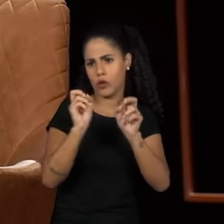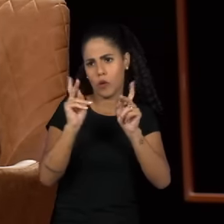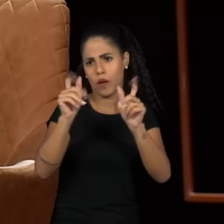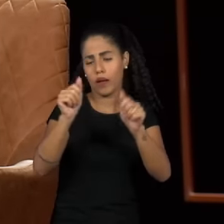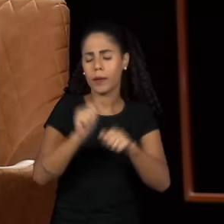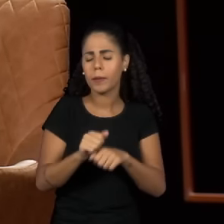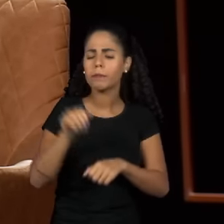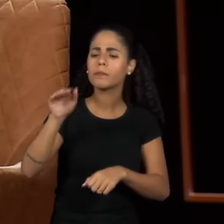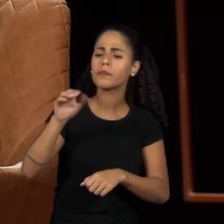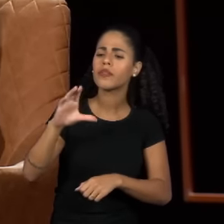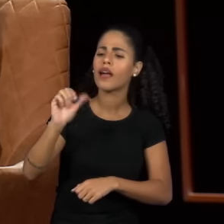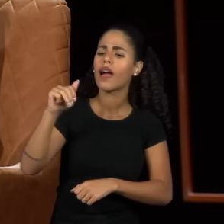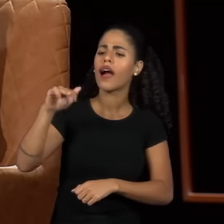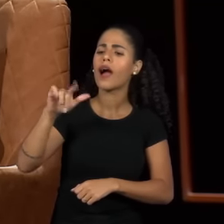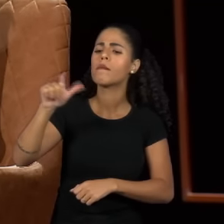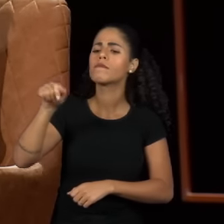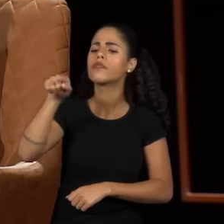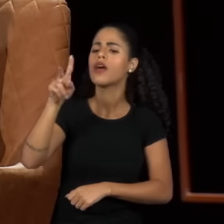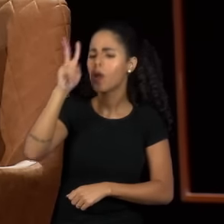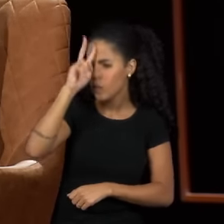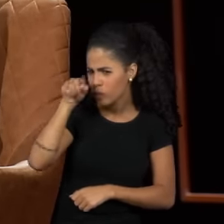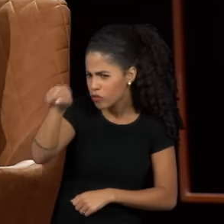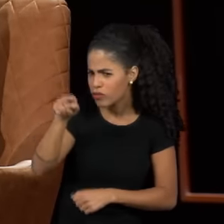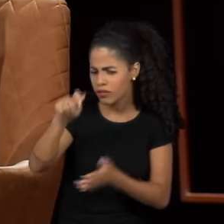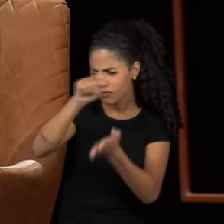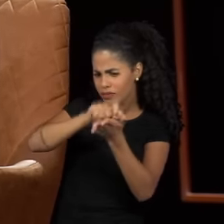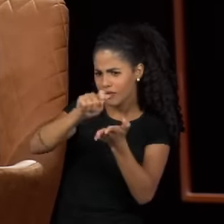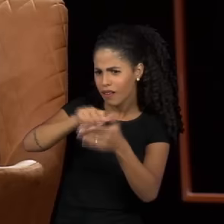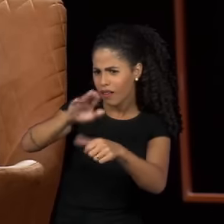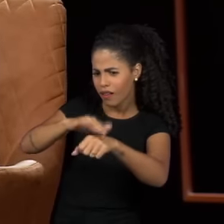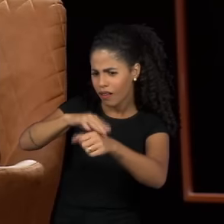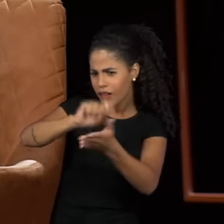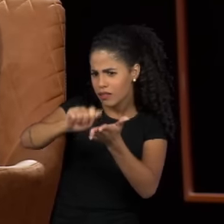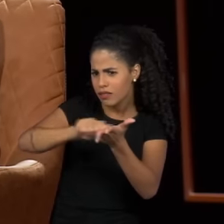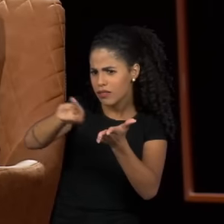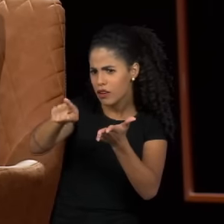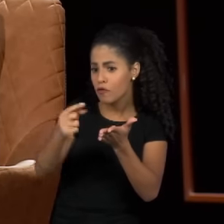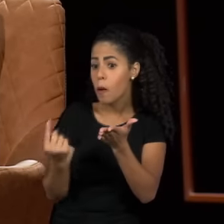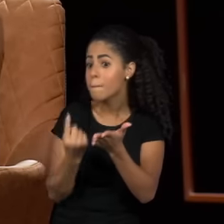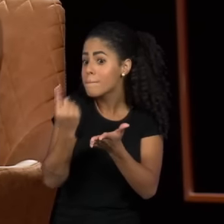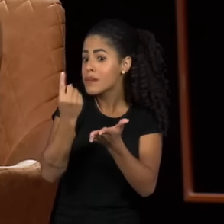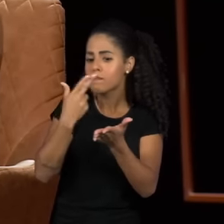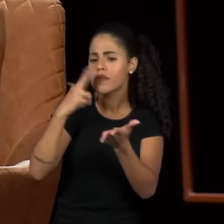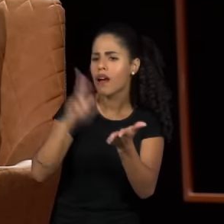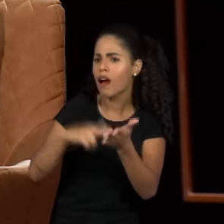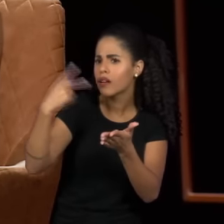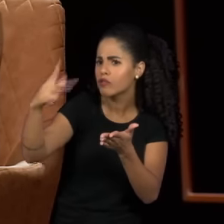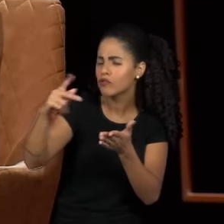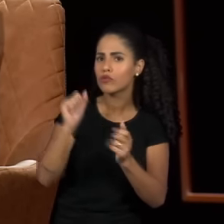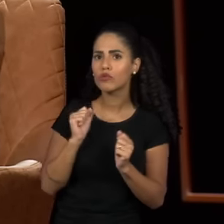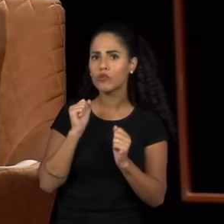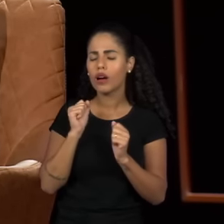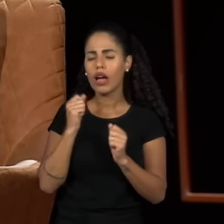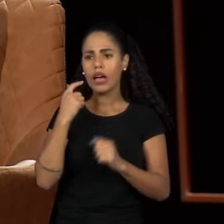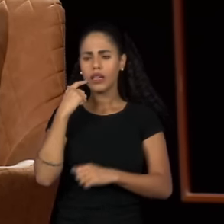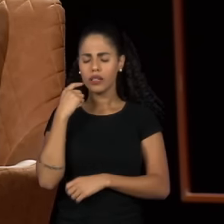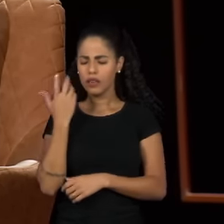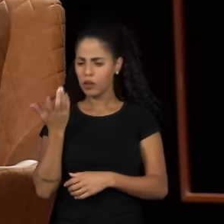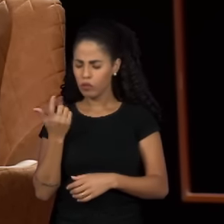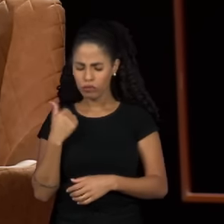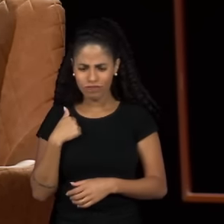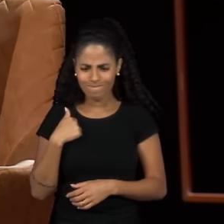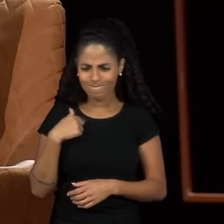falou, Camila, eu lembro dessa sua primeira carta. Engraçado que eu nem lembrava disso, estou lembrando agora falando com vocês. E era uma carta que eu